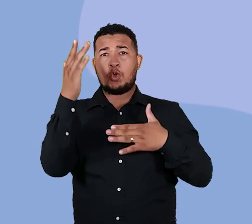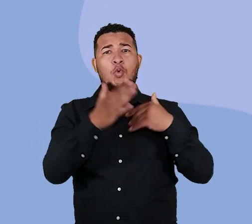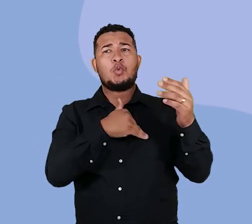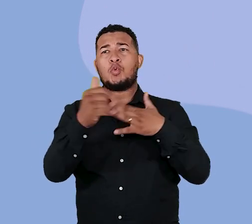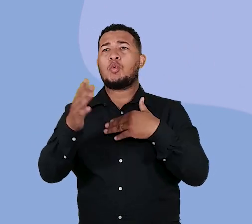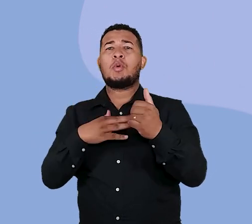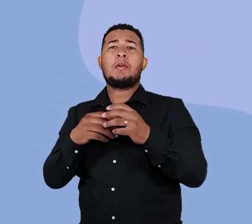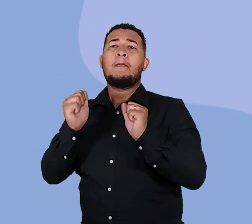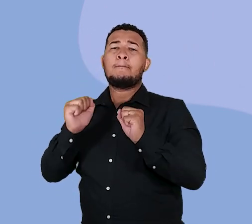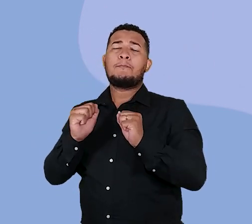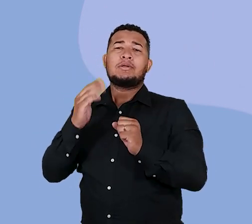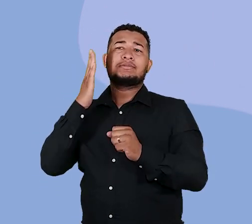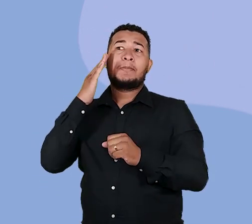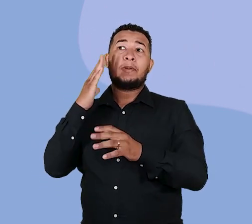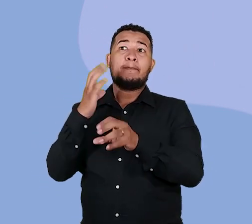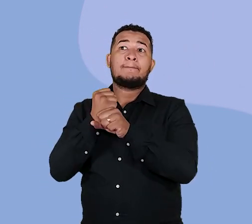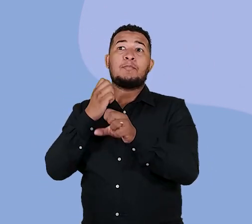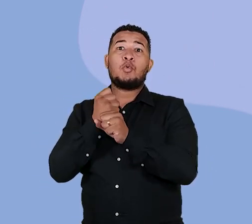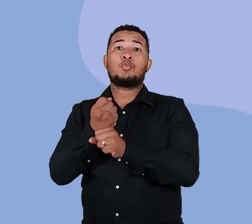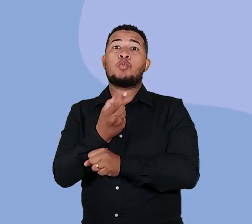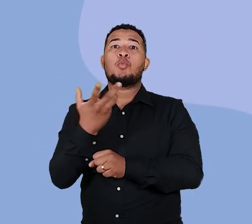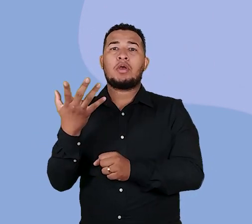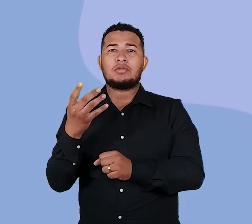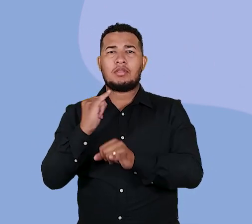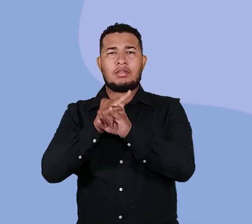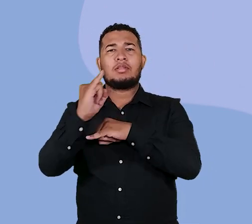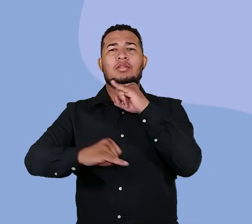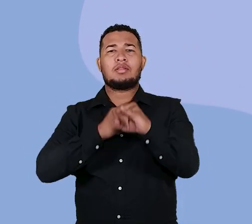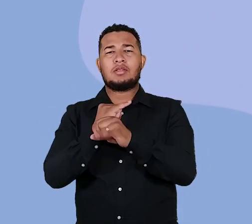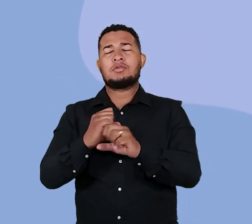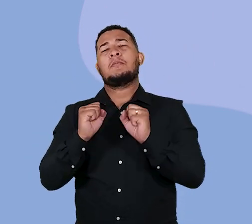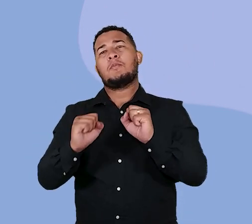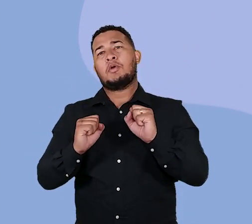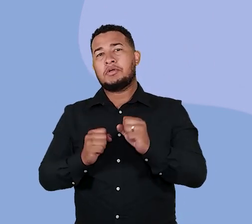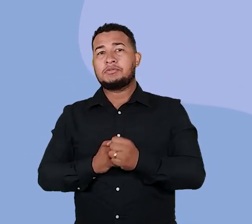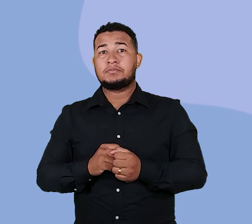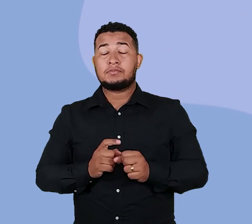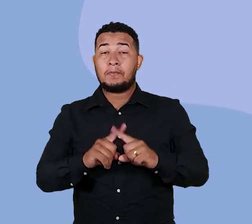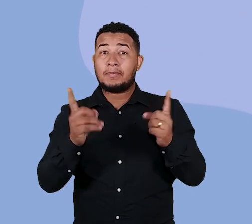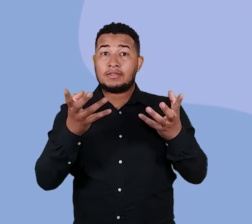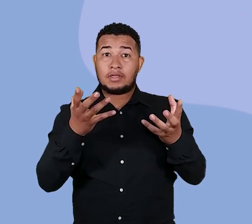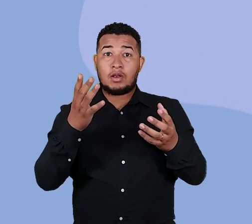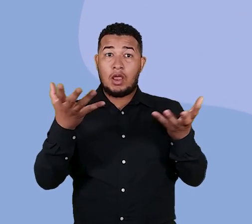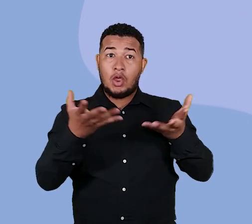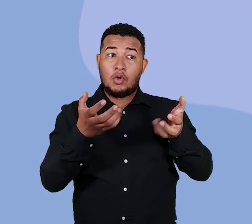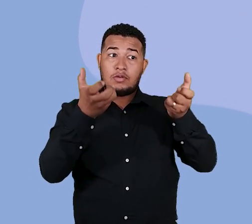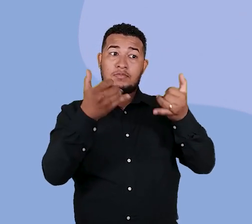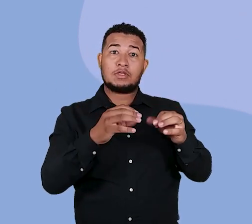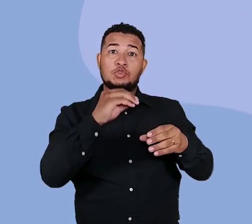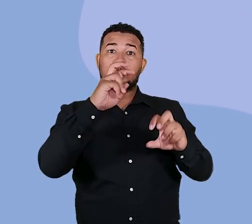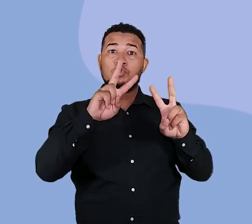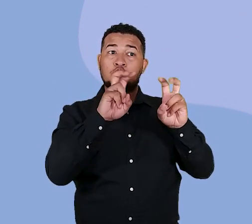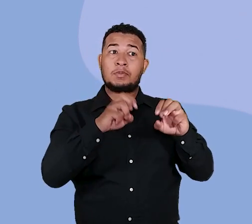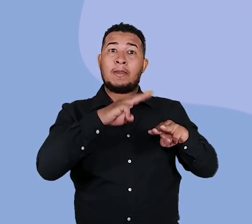pessoa pode consultar os seus pontos na internet. Pode consultar lá. Mas eu quero falar aqui agora